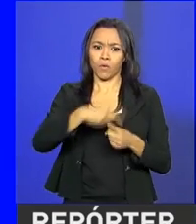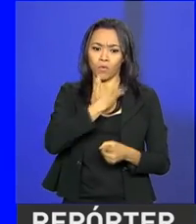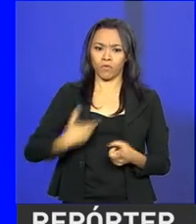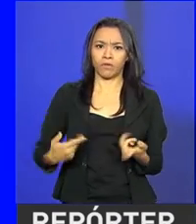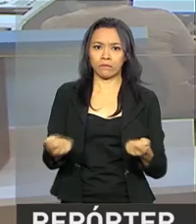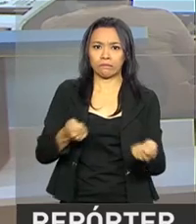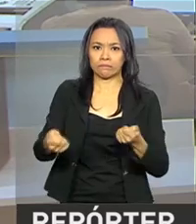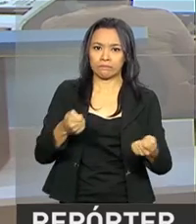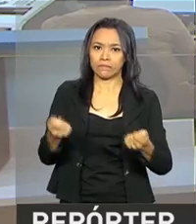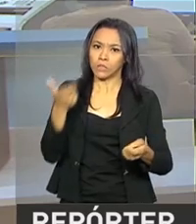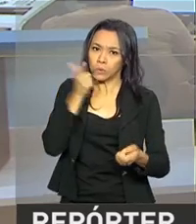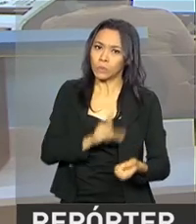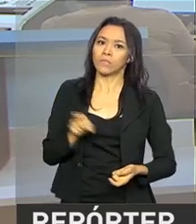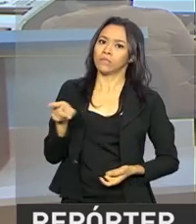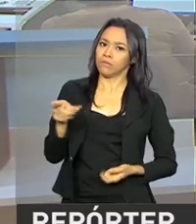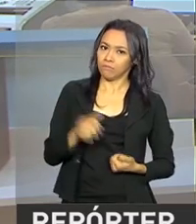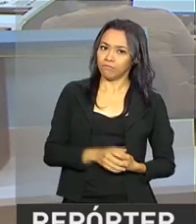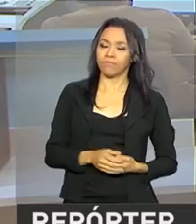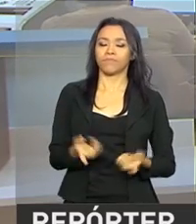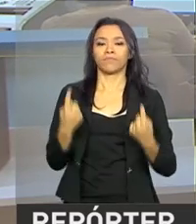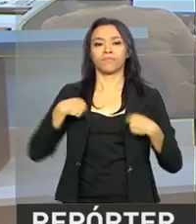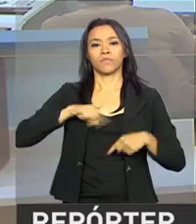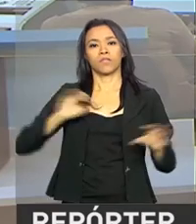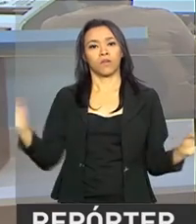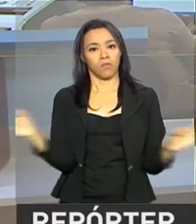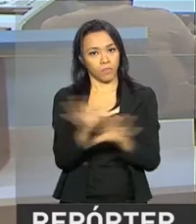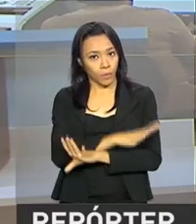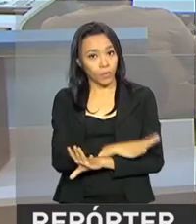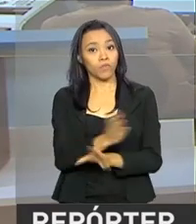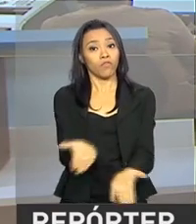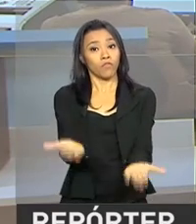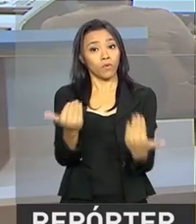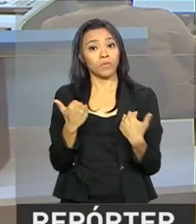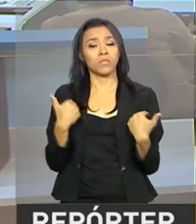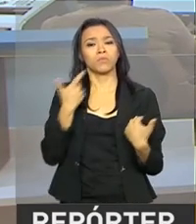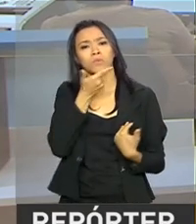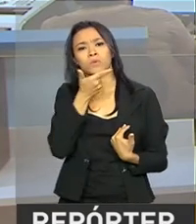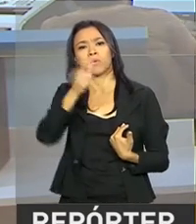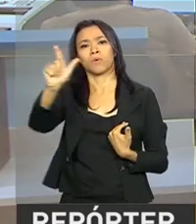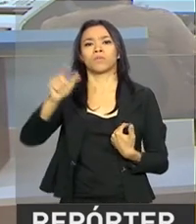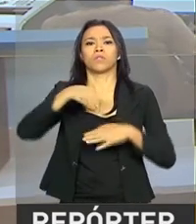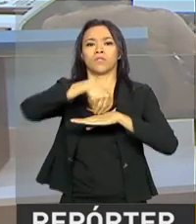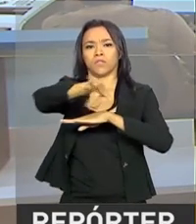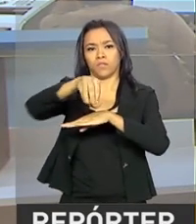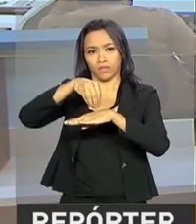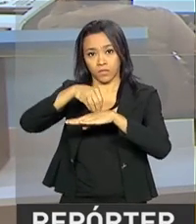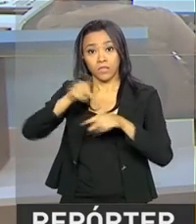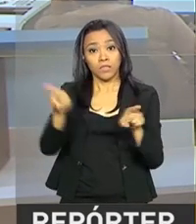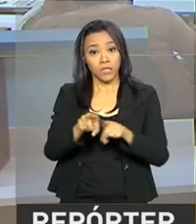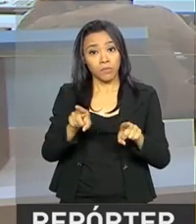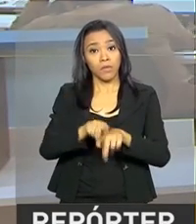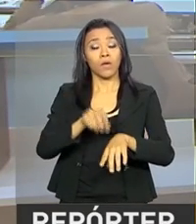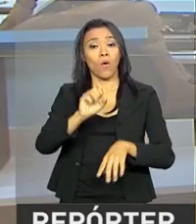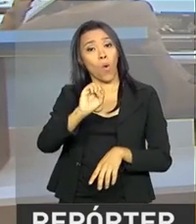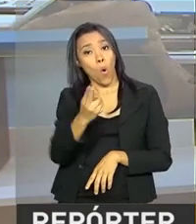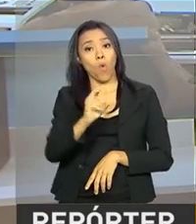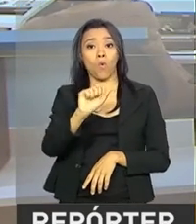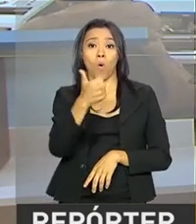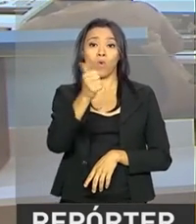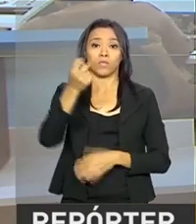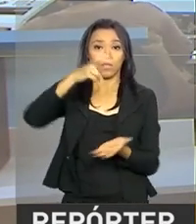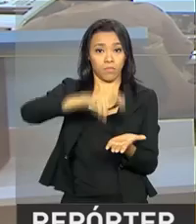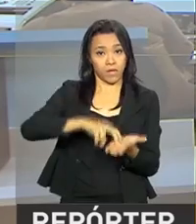de aperto nós ficamos por aqui voltamos a qualquer momento com outras informações ou às 11 da manhã na próxima edição